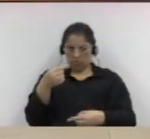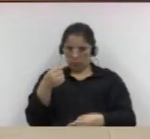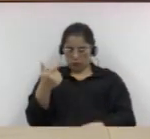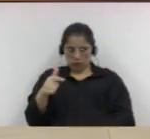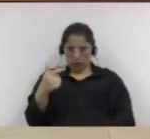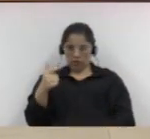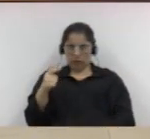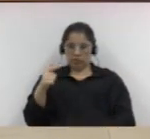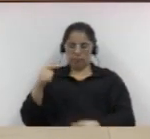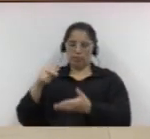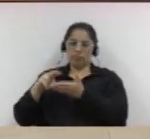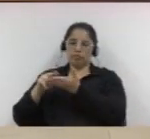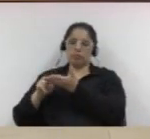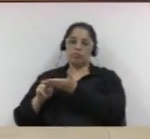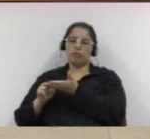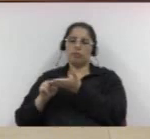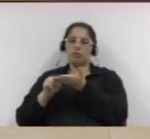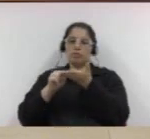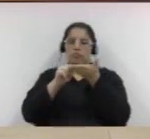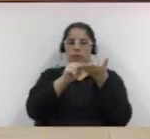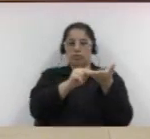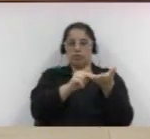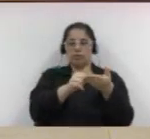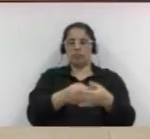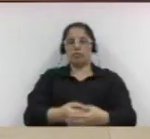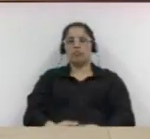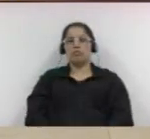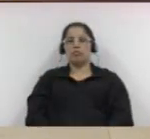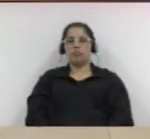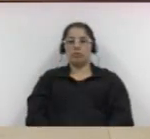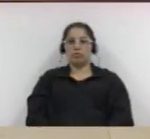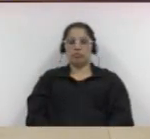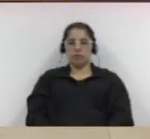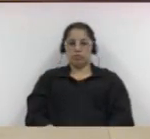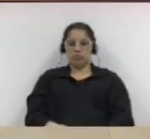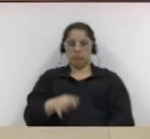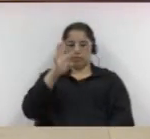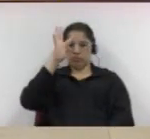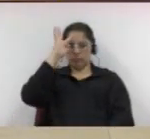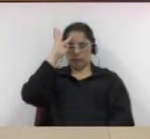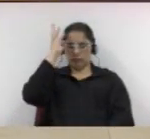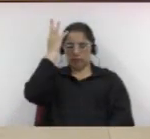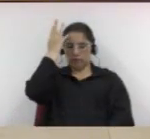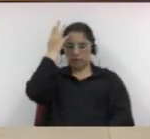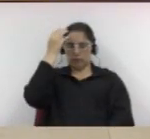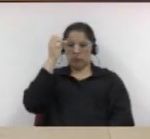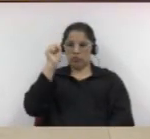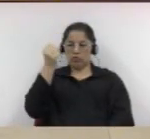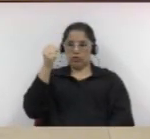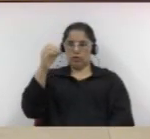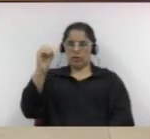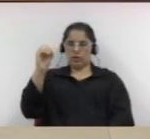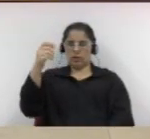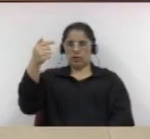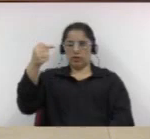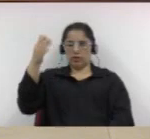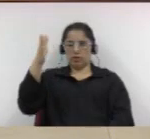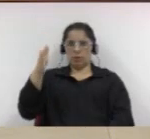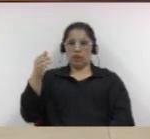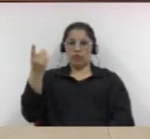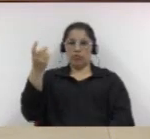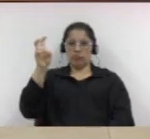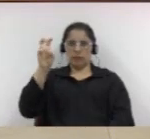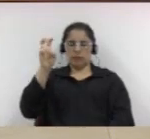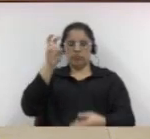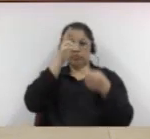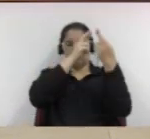queira discutir, encaminhe-se ao Executivo. Requerimento número 807/2015, autor vereador André